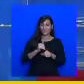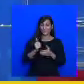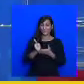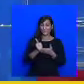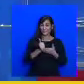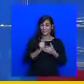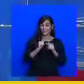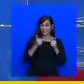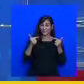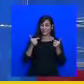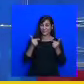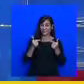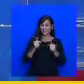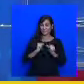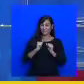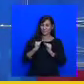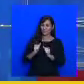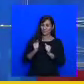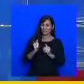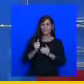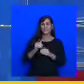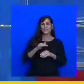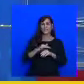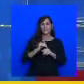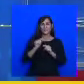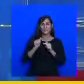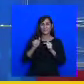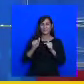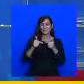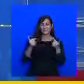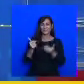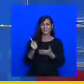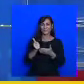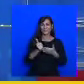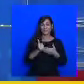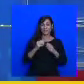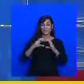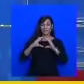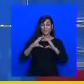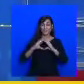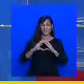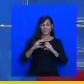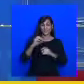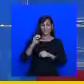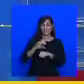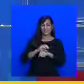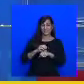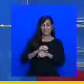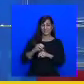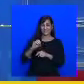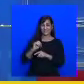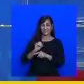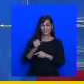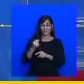Vem sorte, pode chamar que a sorte vem. Bola cinza, número 08, cinza 08.